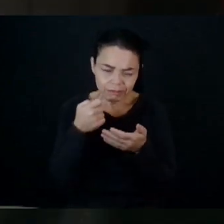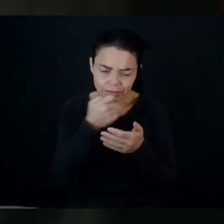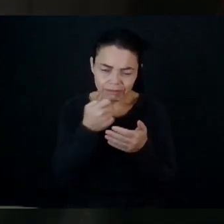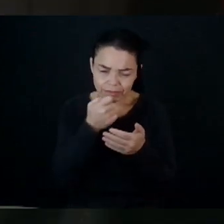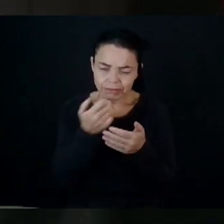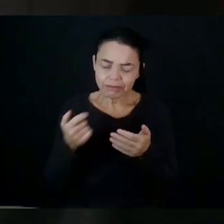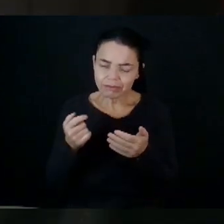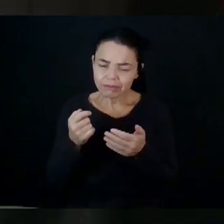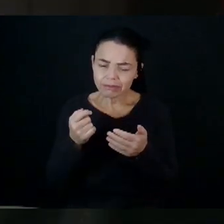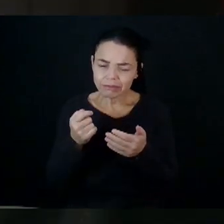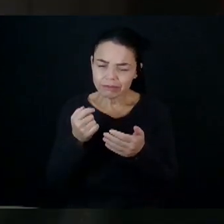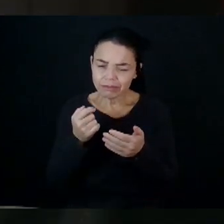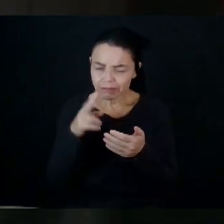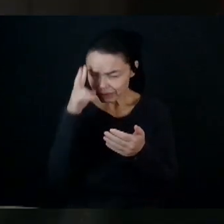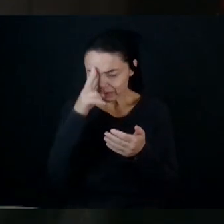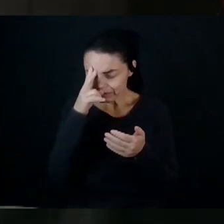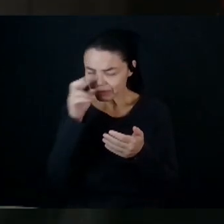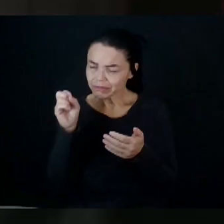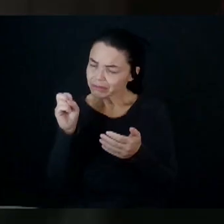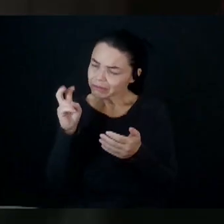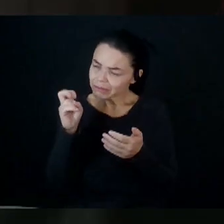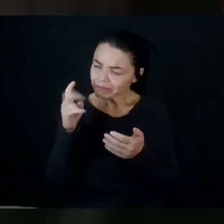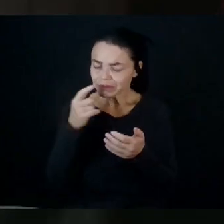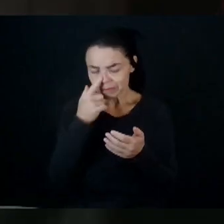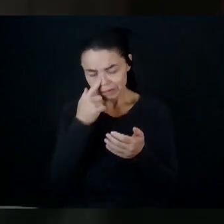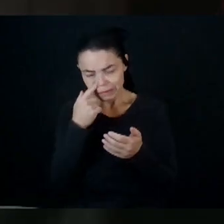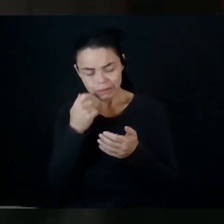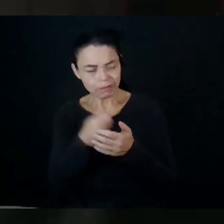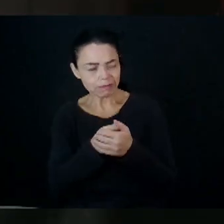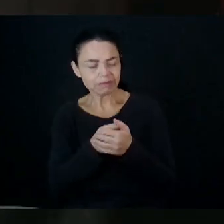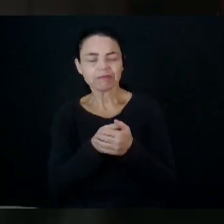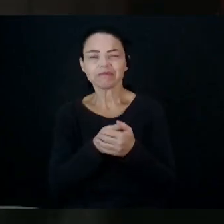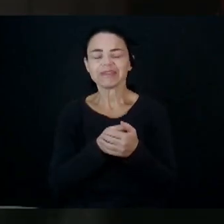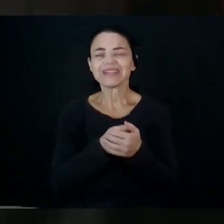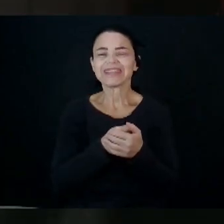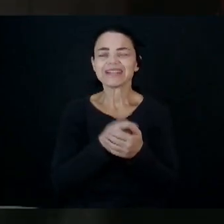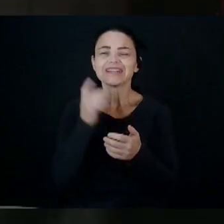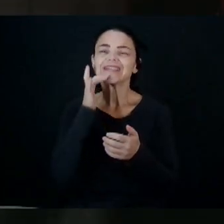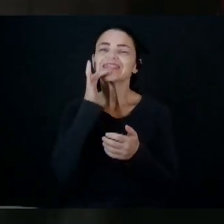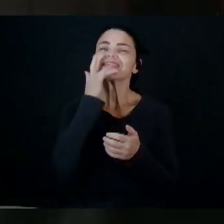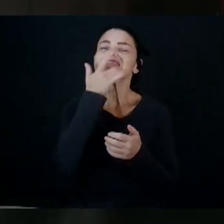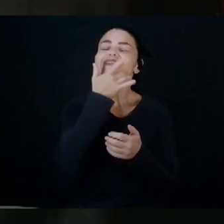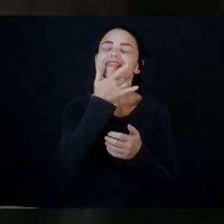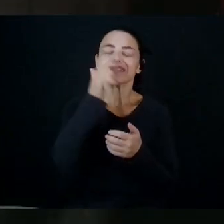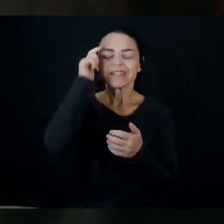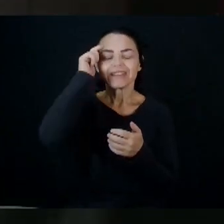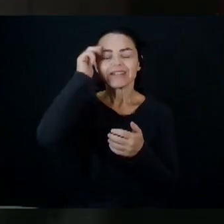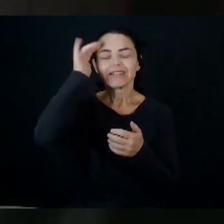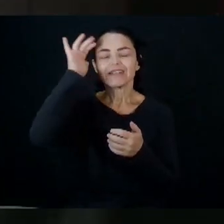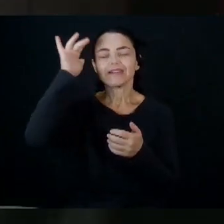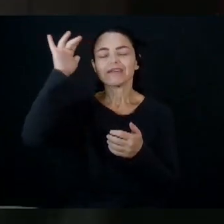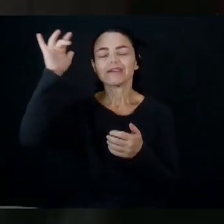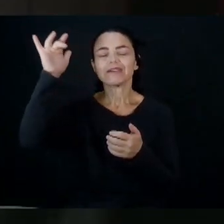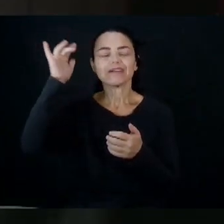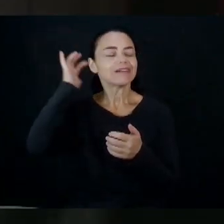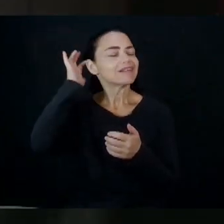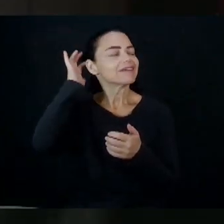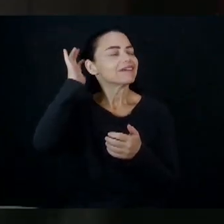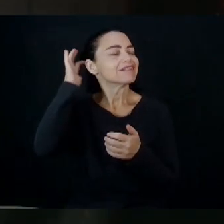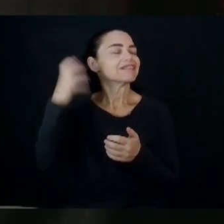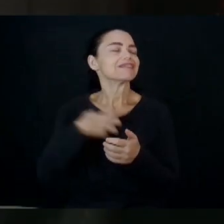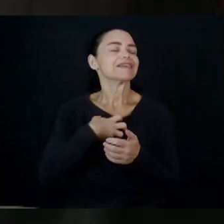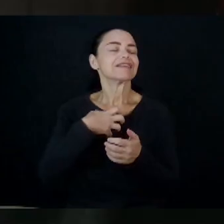de comida fez você lembrar da comida da sua avó. Isso é delicioso, isso traz uma coisa benéfica, maravilhosa, é um gatilho